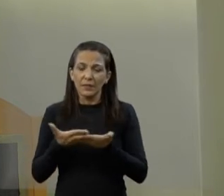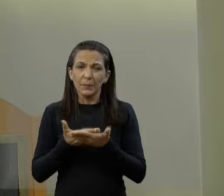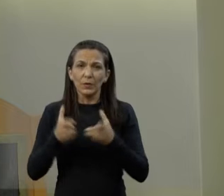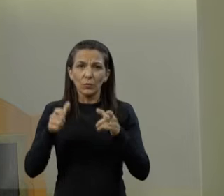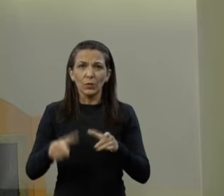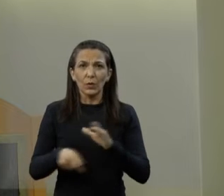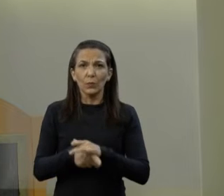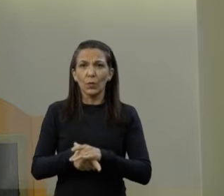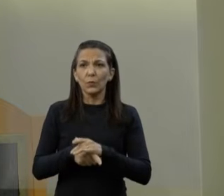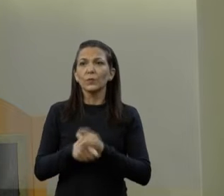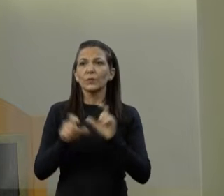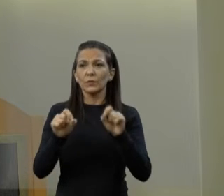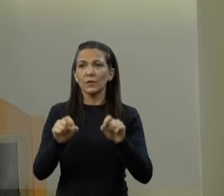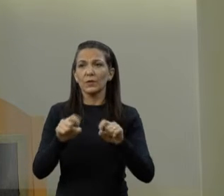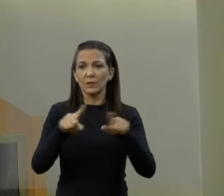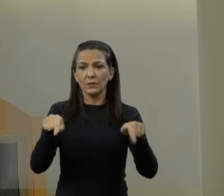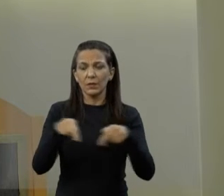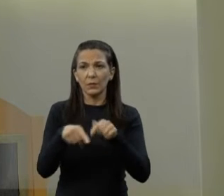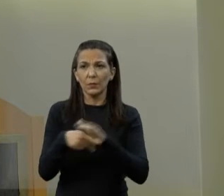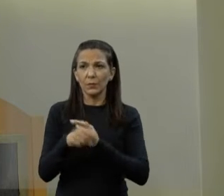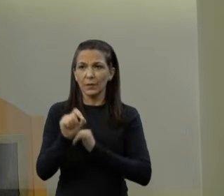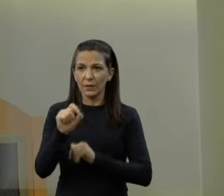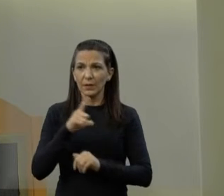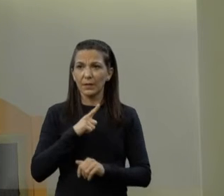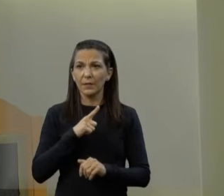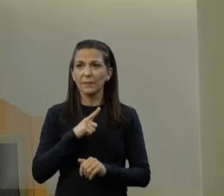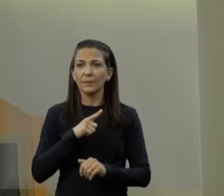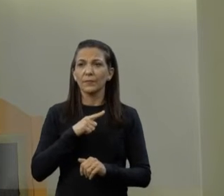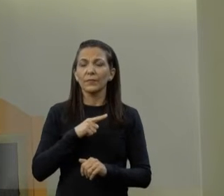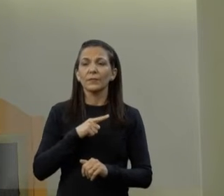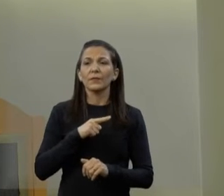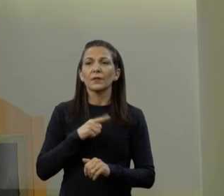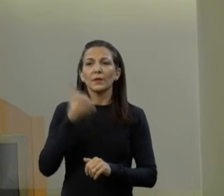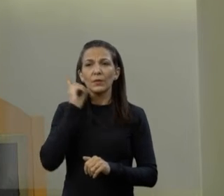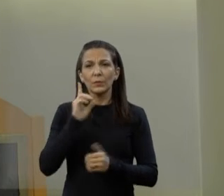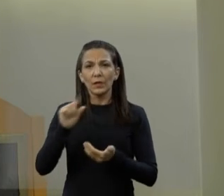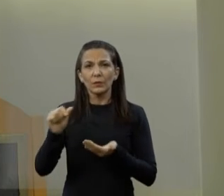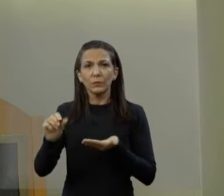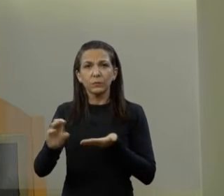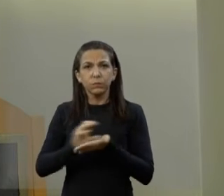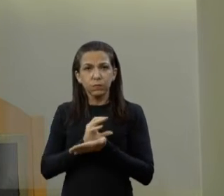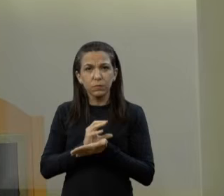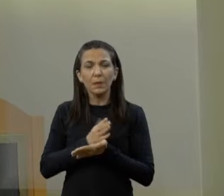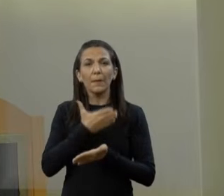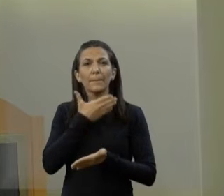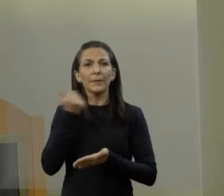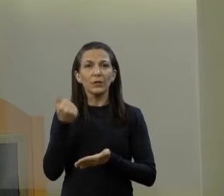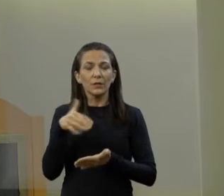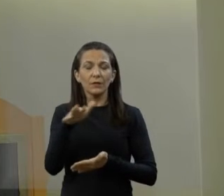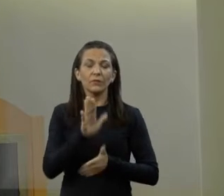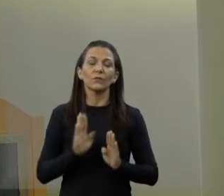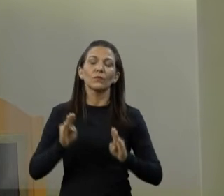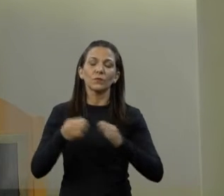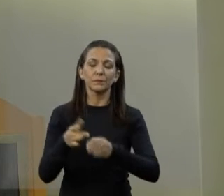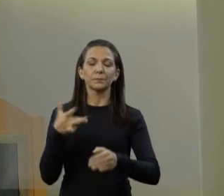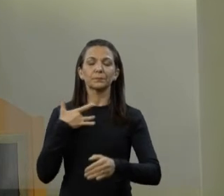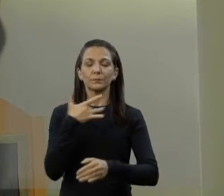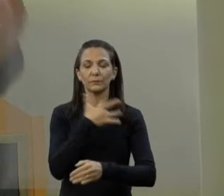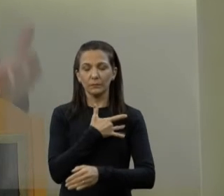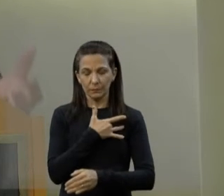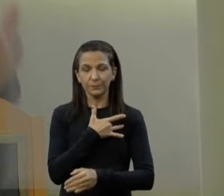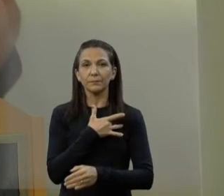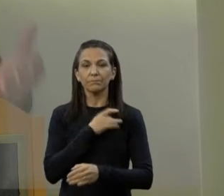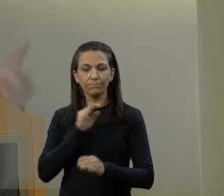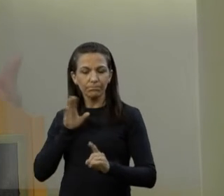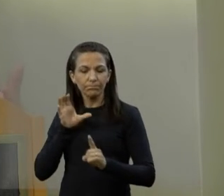vindos ao intermédio do MDB do deputado e para melhoria na saúde que quando você atinge a saúde